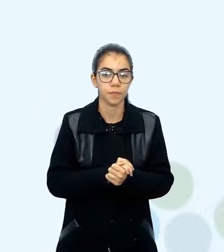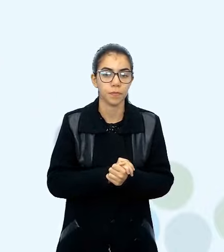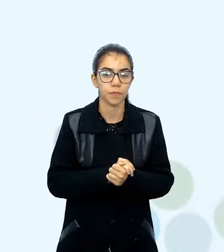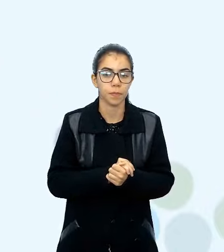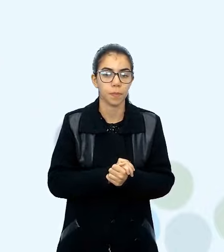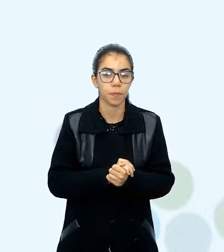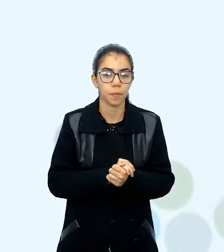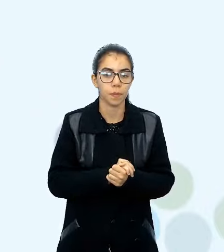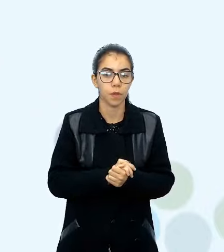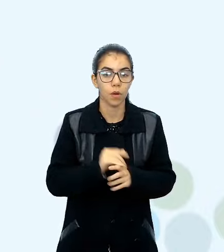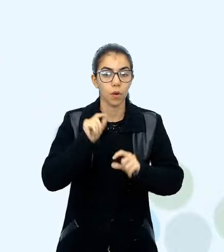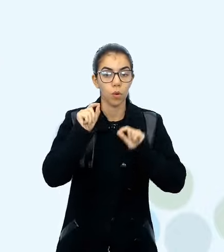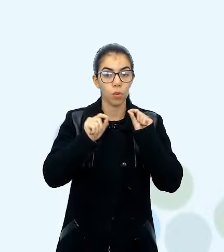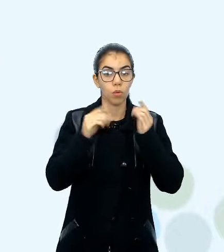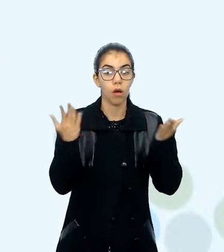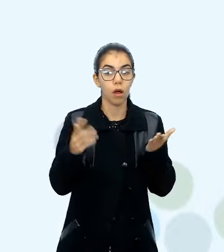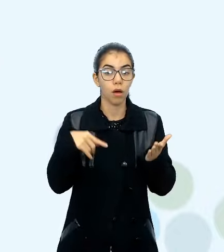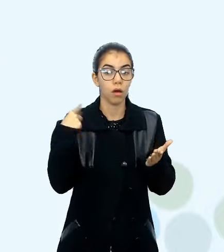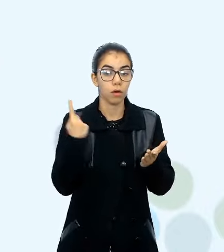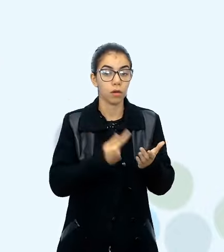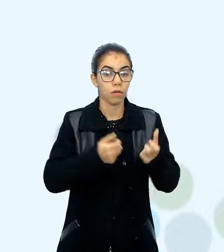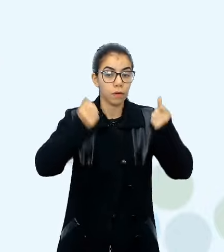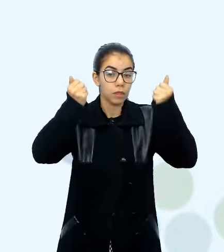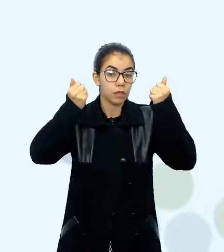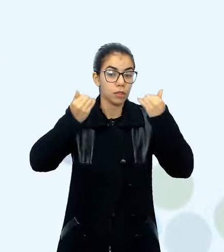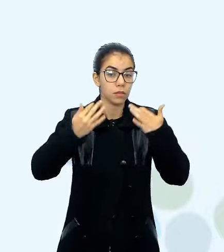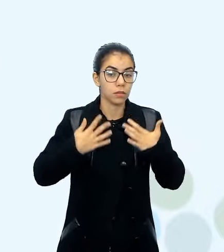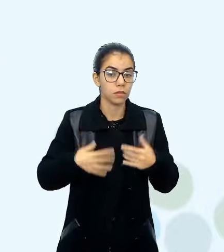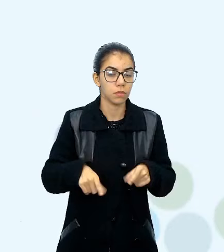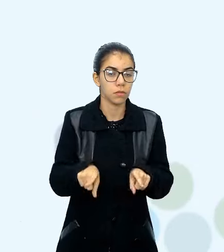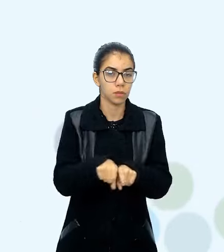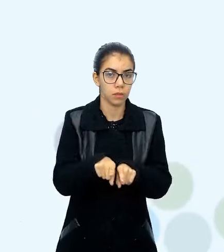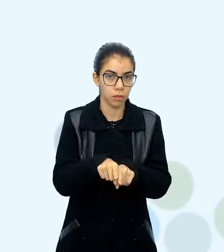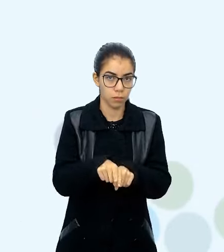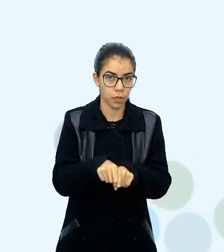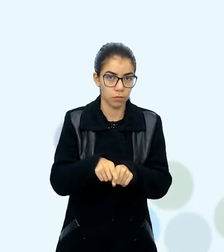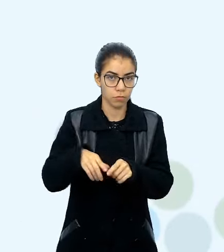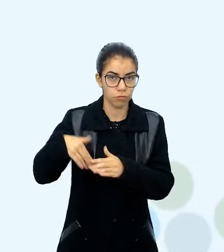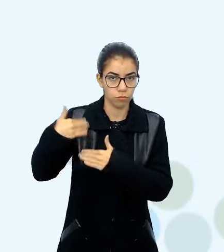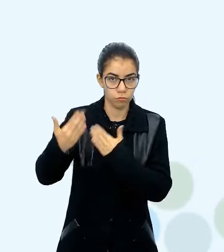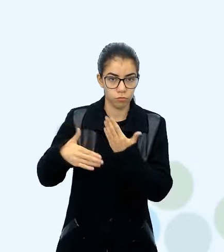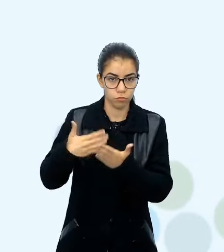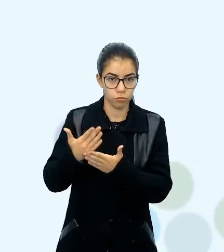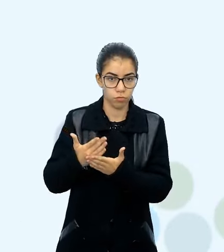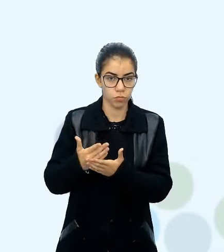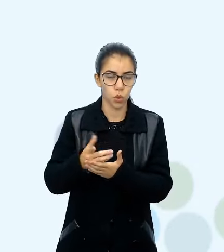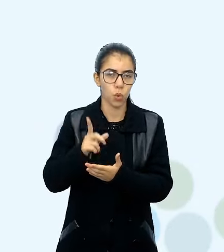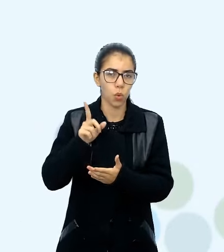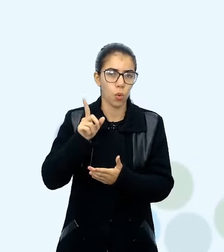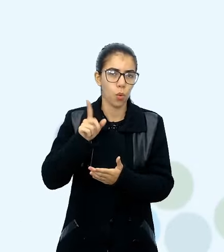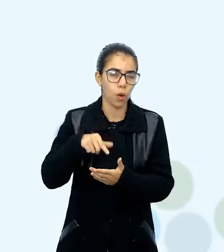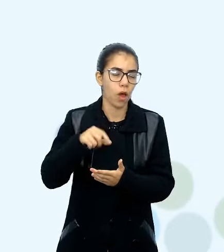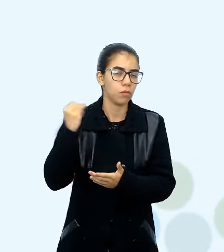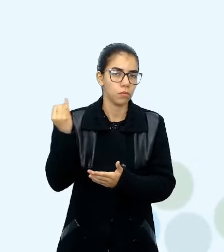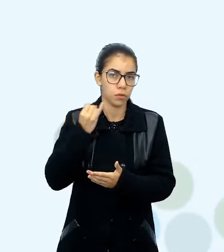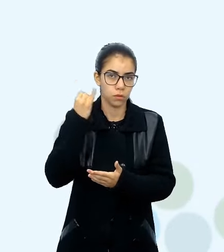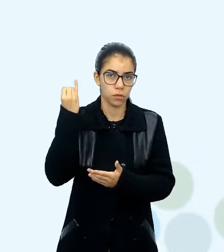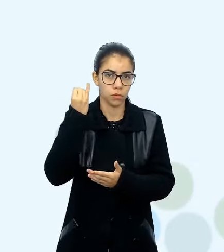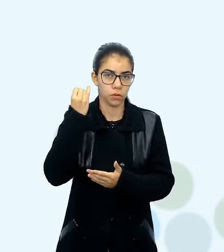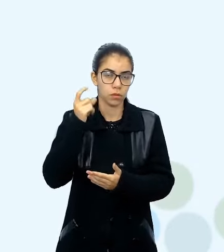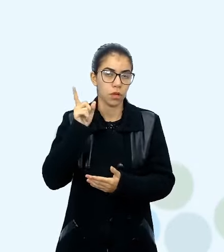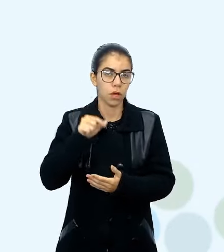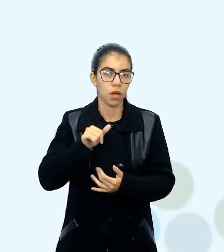O que nós vamos falar, né, de antecipação e aprendizagem de rotina? O que é importante nisso, né?